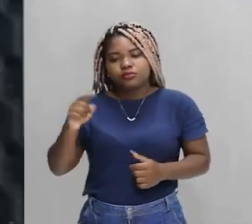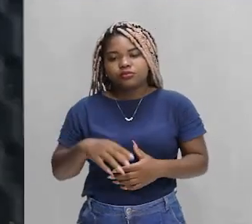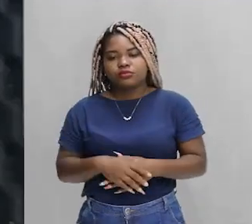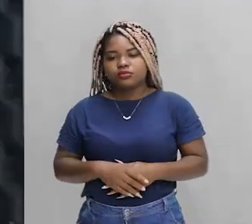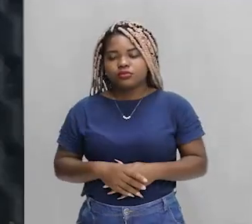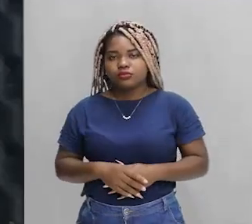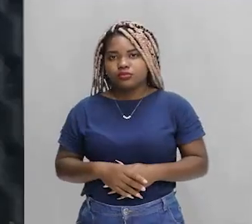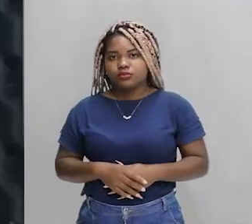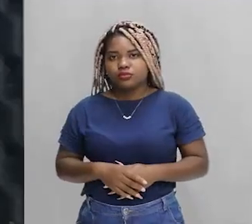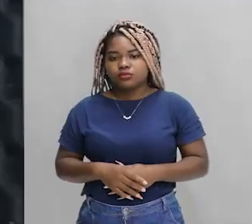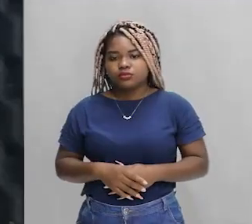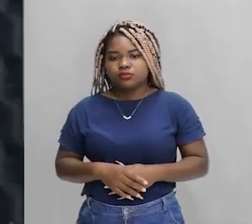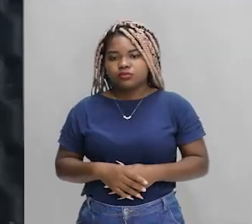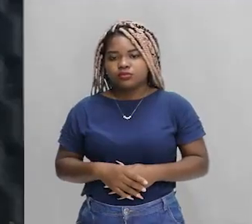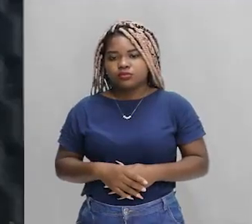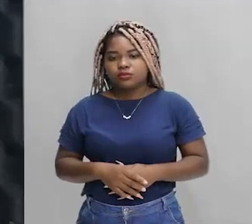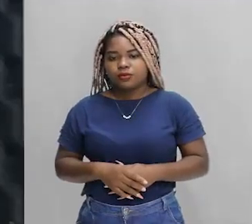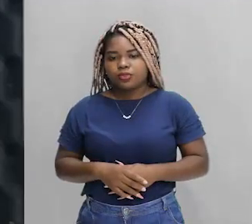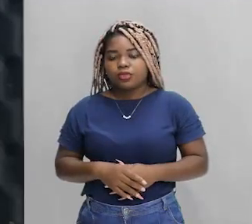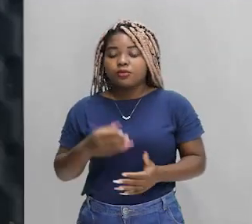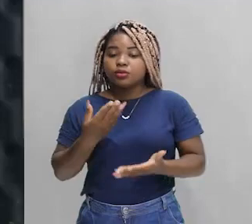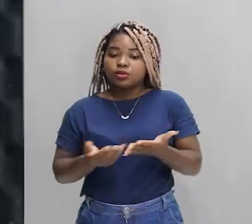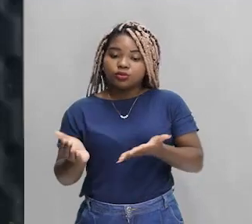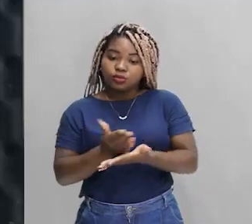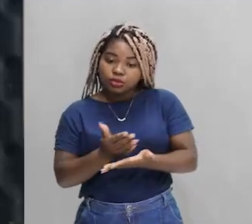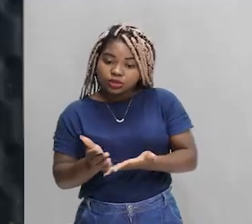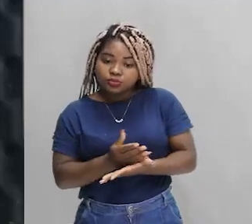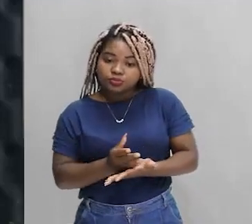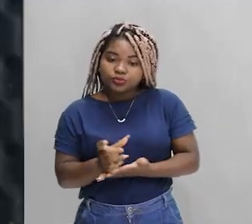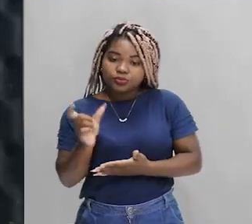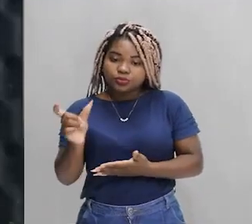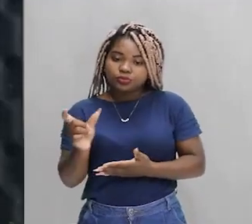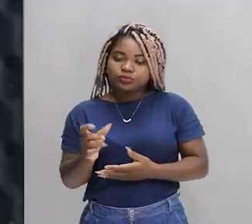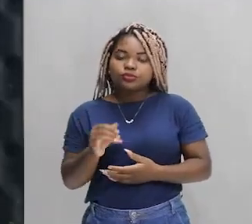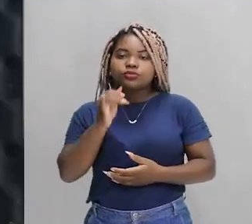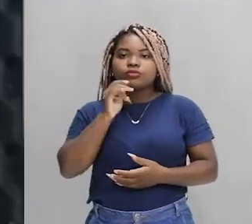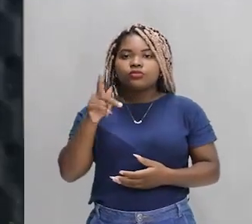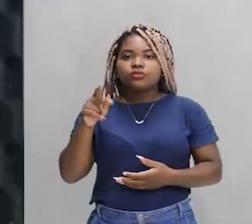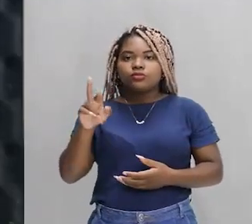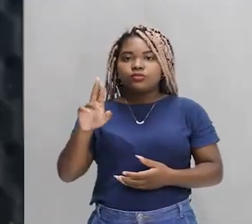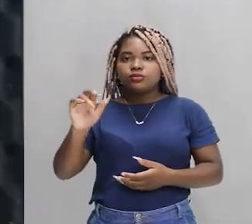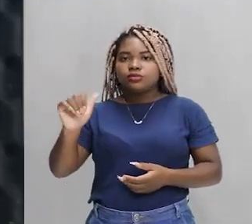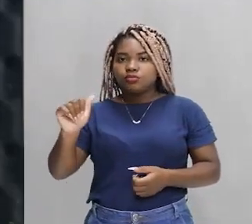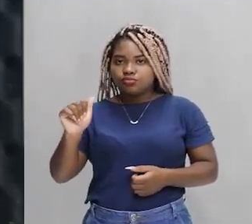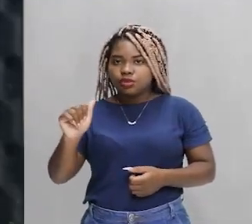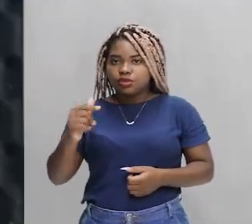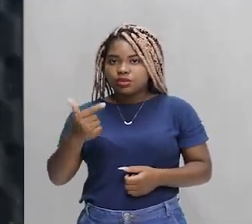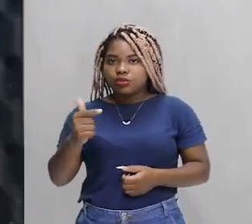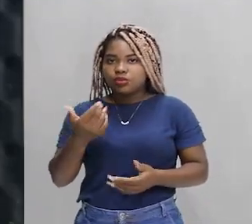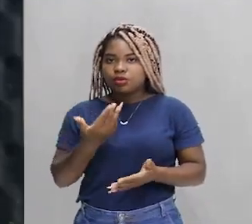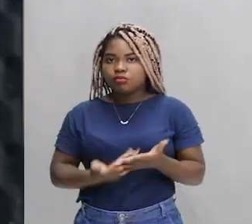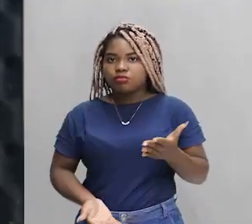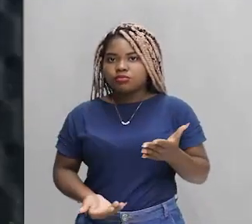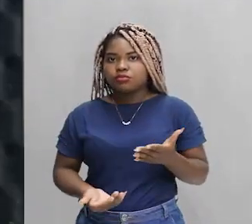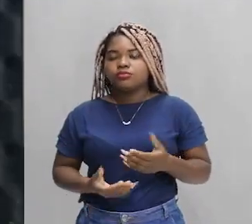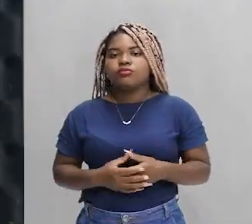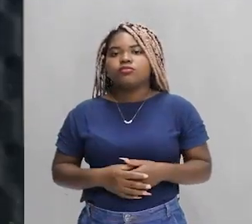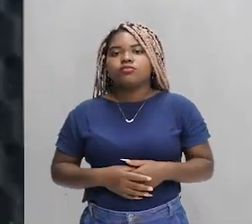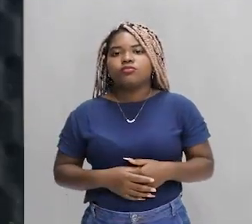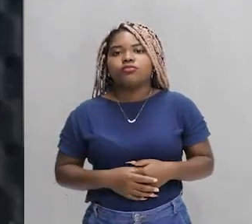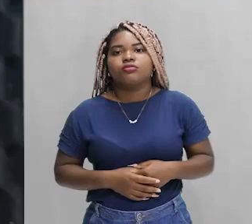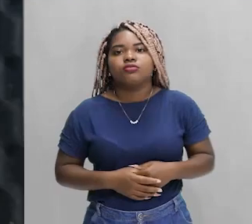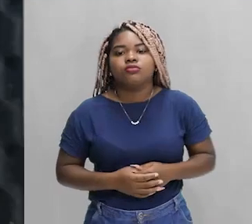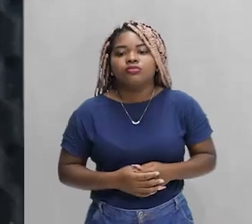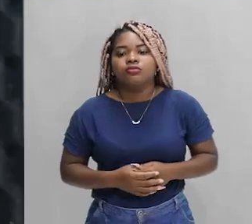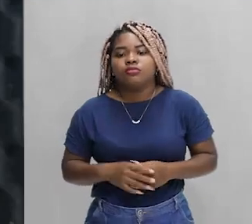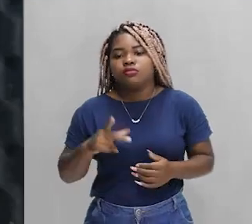O acento diferencial, turma, perdeu em algumas palavras. Por exemplo, a palavra pera, ela não tem mais o acento. Assim como a palavra pelo,